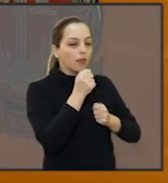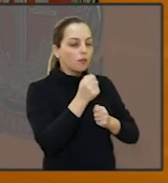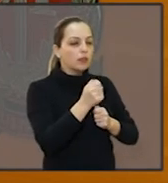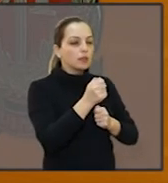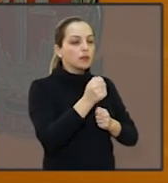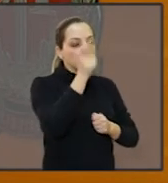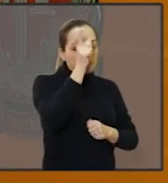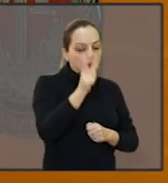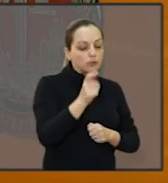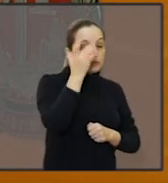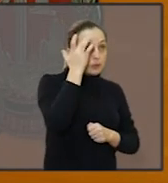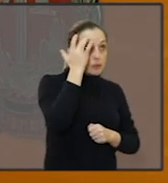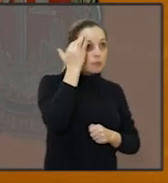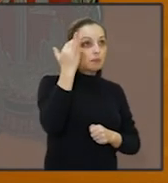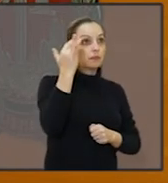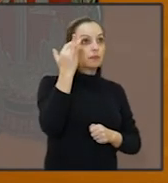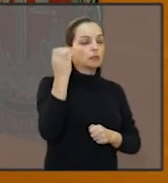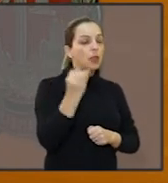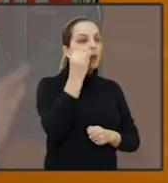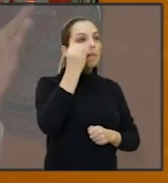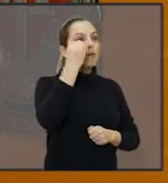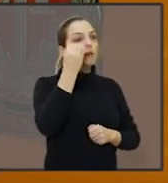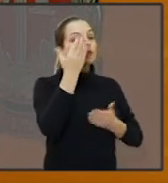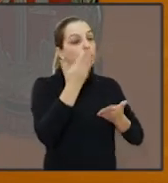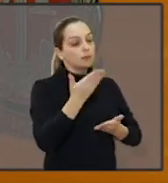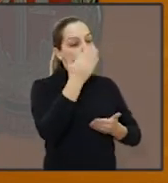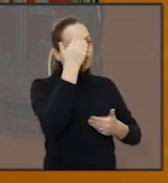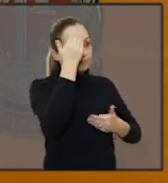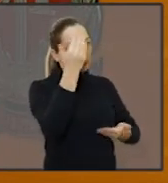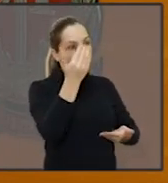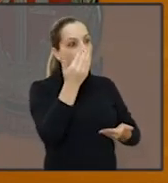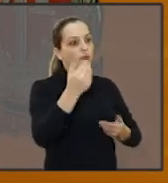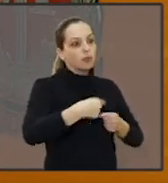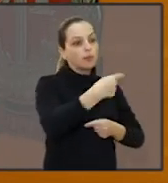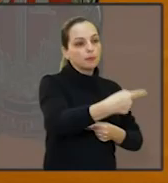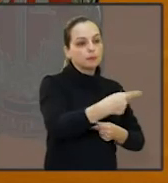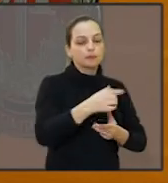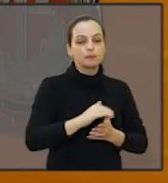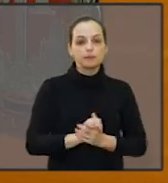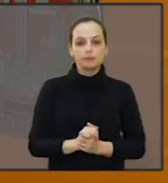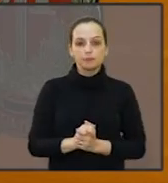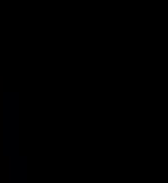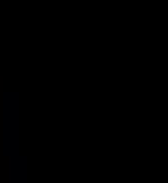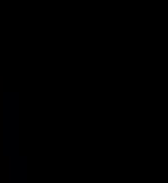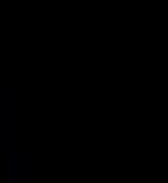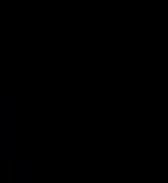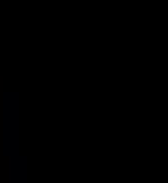mais uma entrevista com pessoas especiais como a Roseli. Então, até lá.